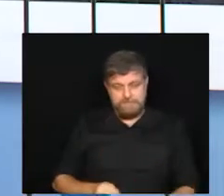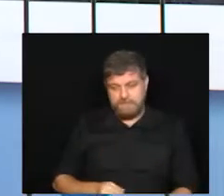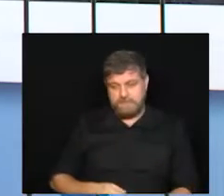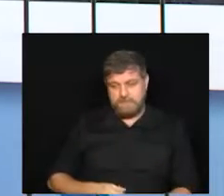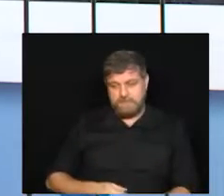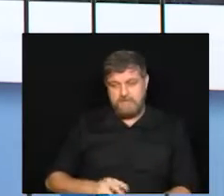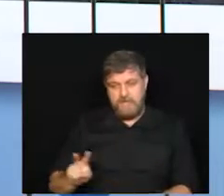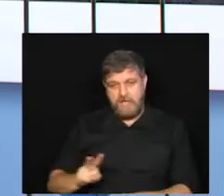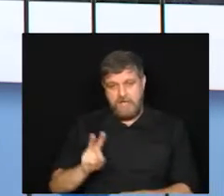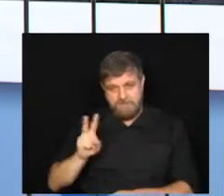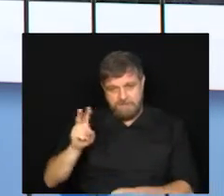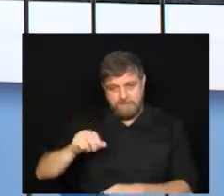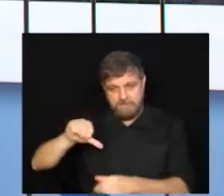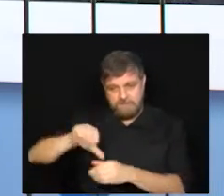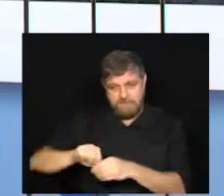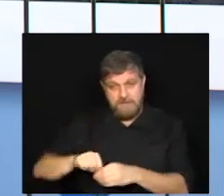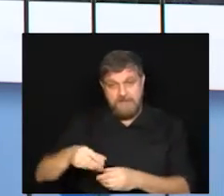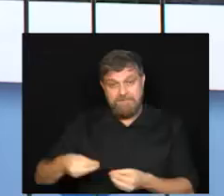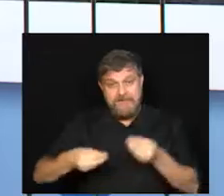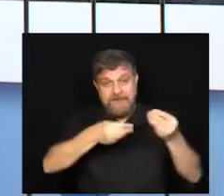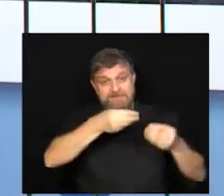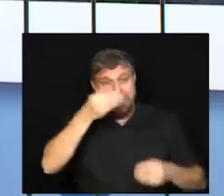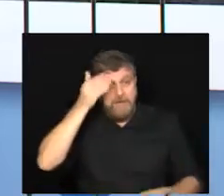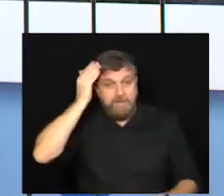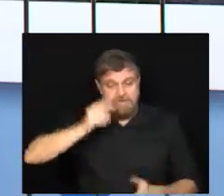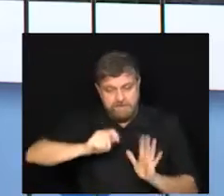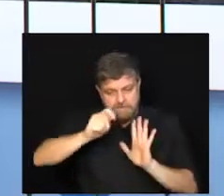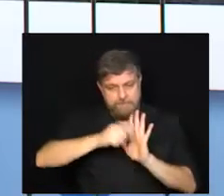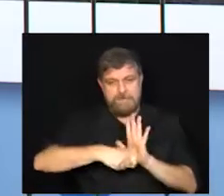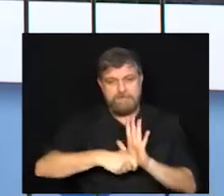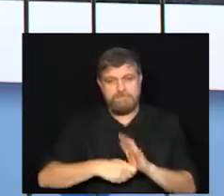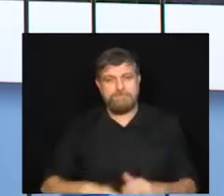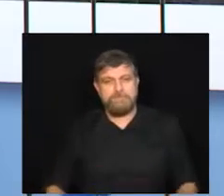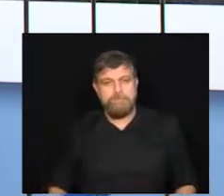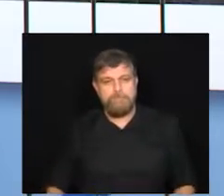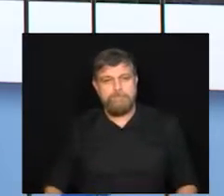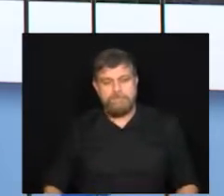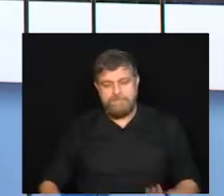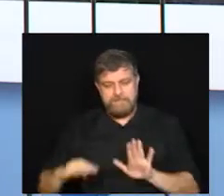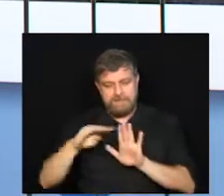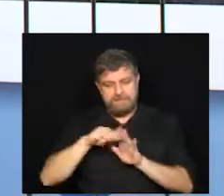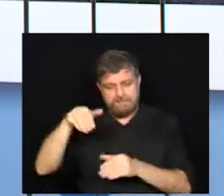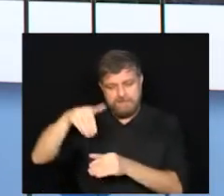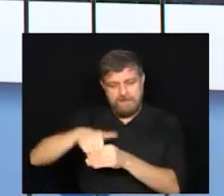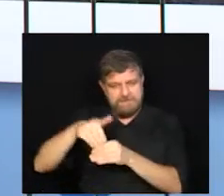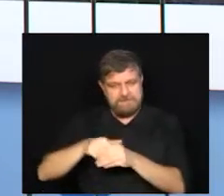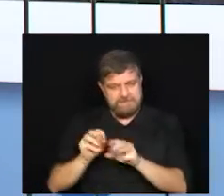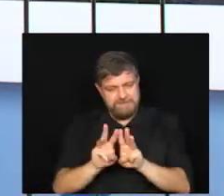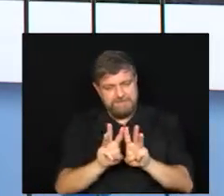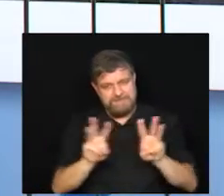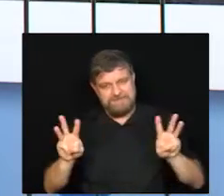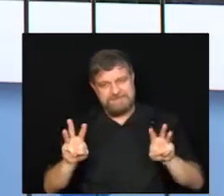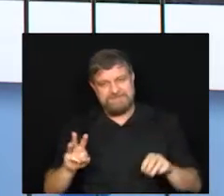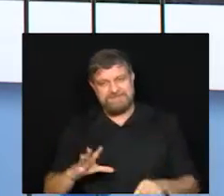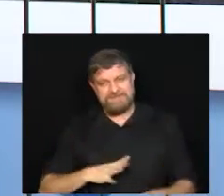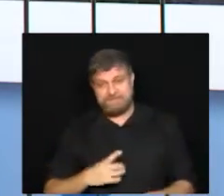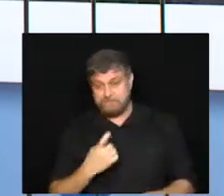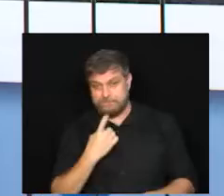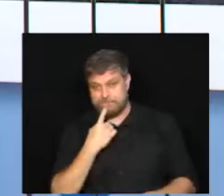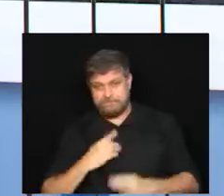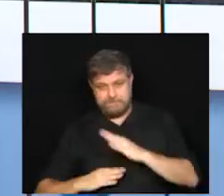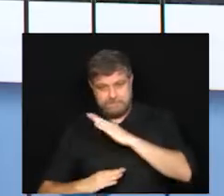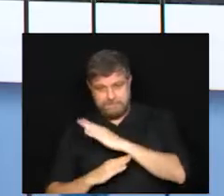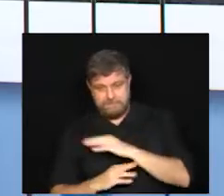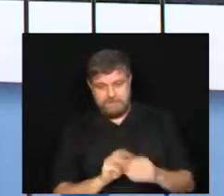e ainda precisa ser sancionado pelo prefeito. A votação completa você acompanha no site da Câmara Municipal de Campinas, que